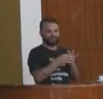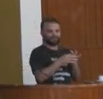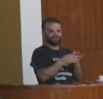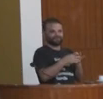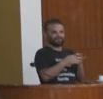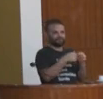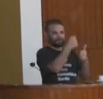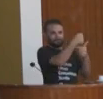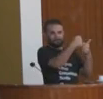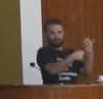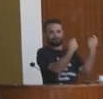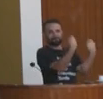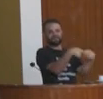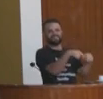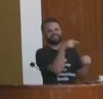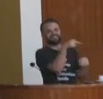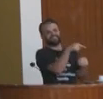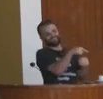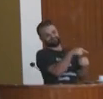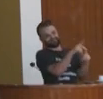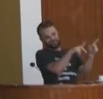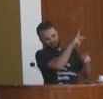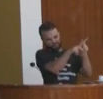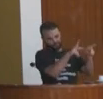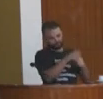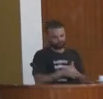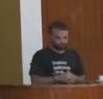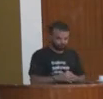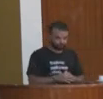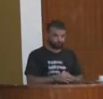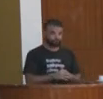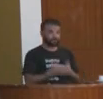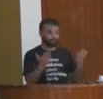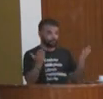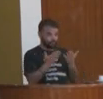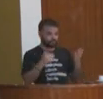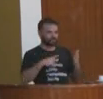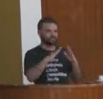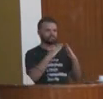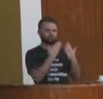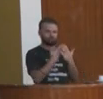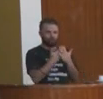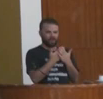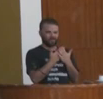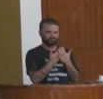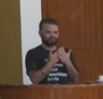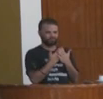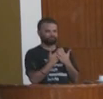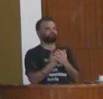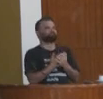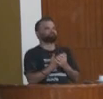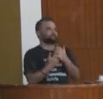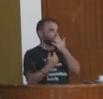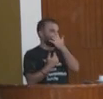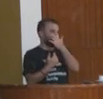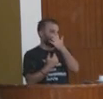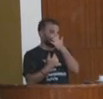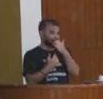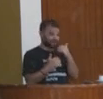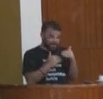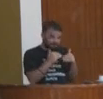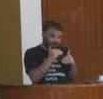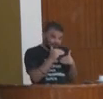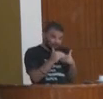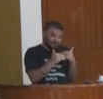Colégio Estadual Diogo Lavanhard, e a gente hoje, né, trilha numa linha muito tênue nessas evoluções.